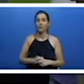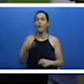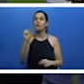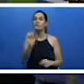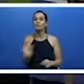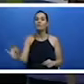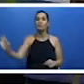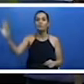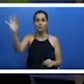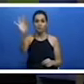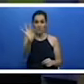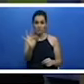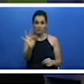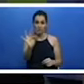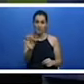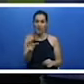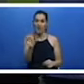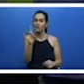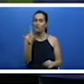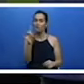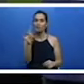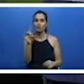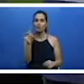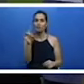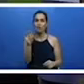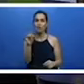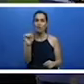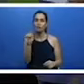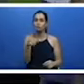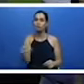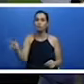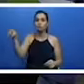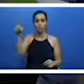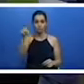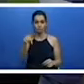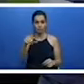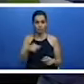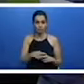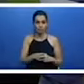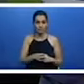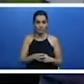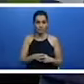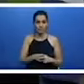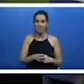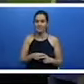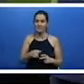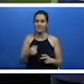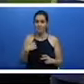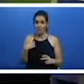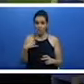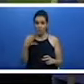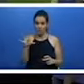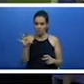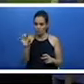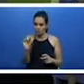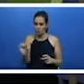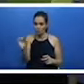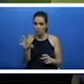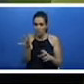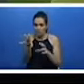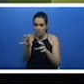Circunferência é só o roxinho, tá? Se eu pego a imagem toda, é um círculo,